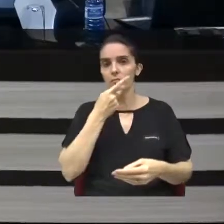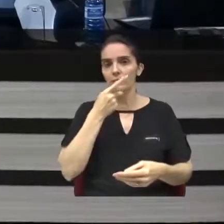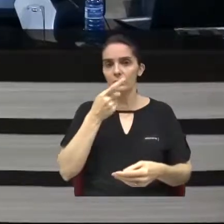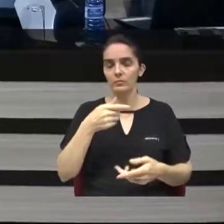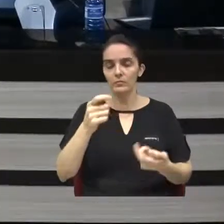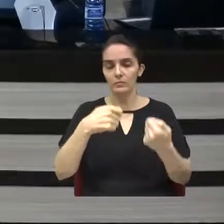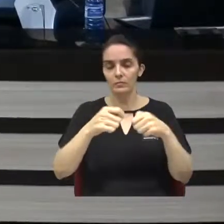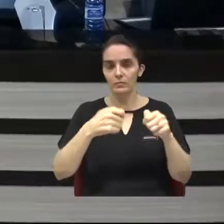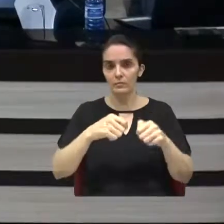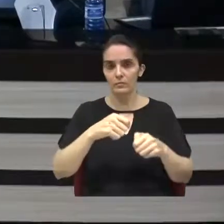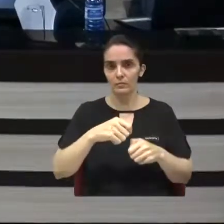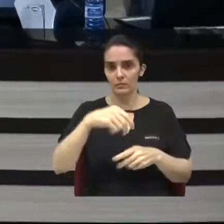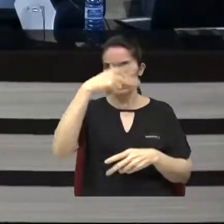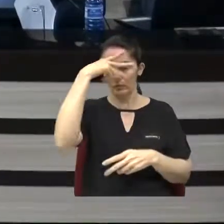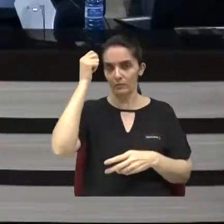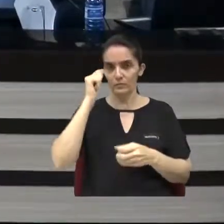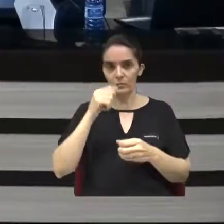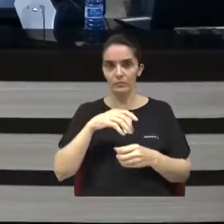administrativa